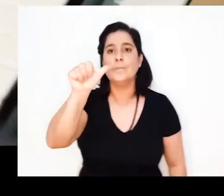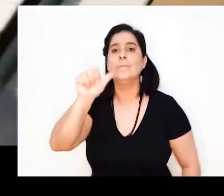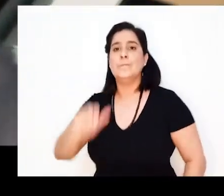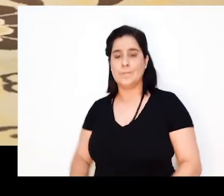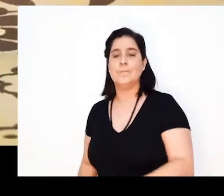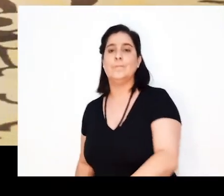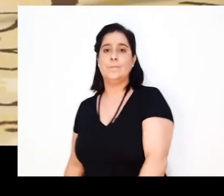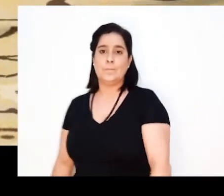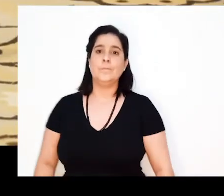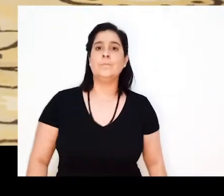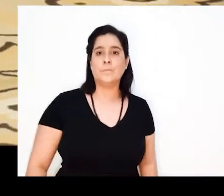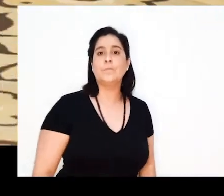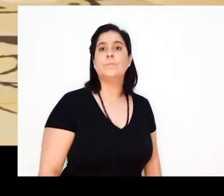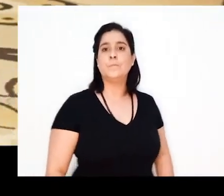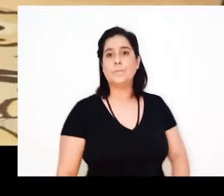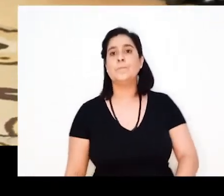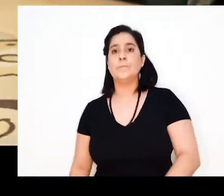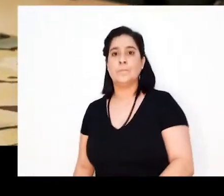Tanha é mulher.